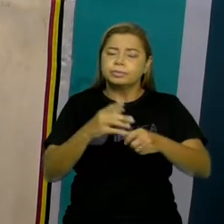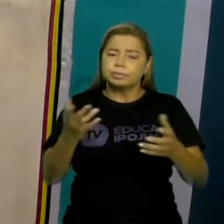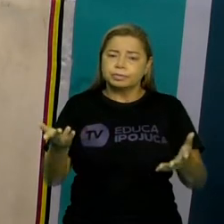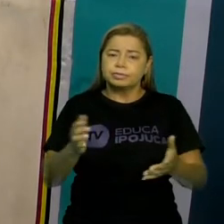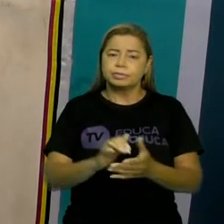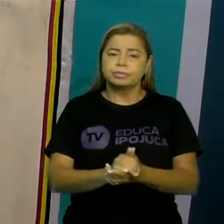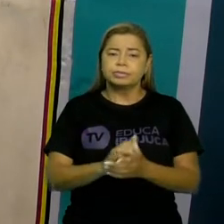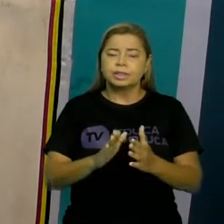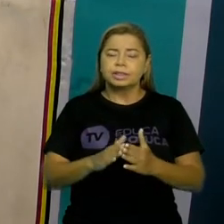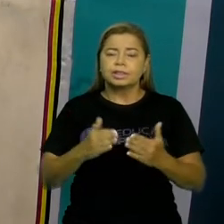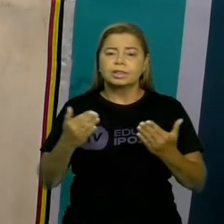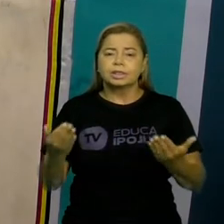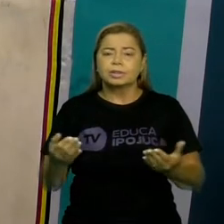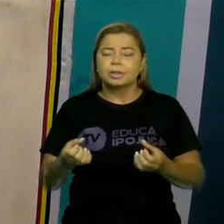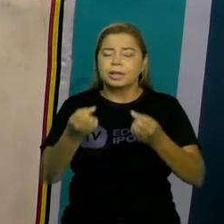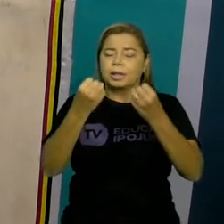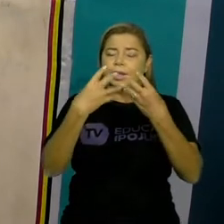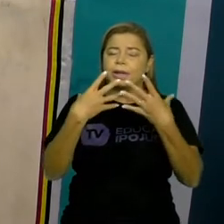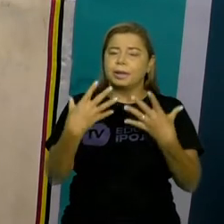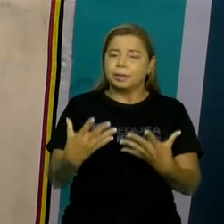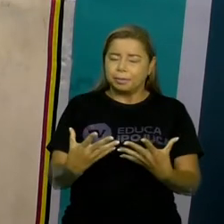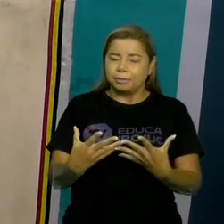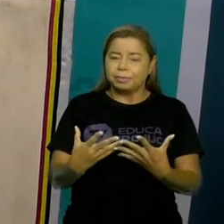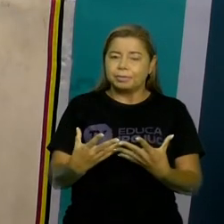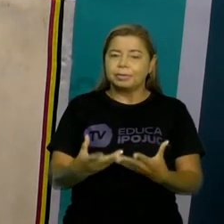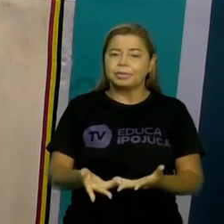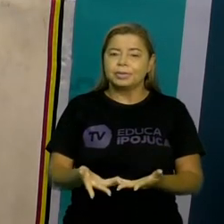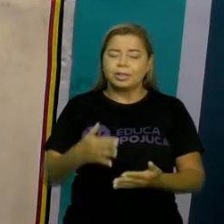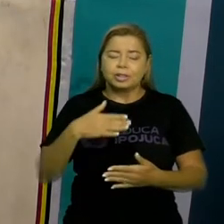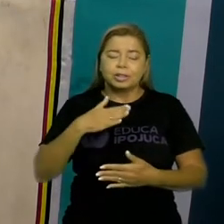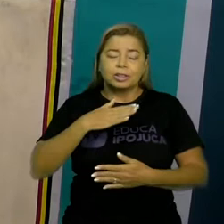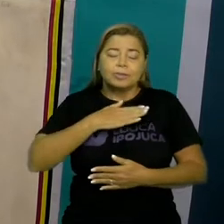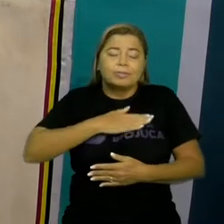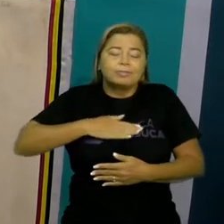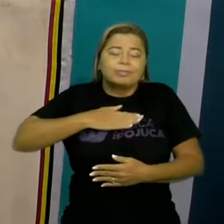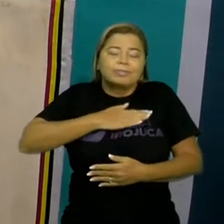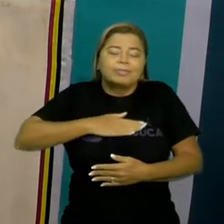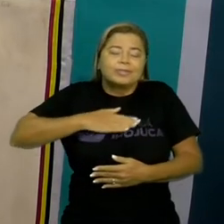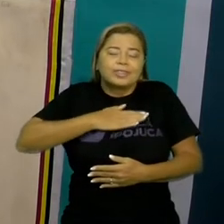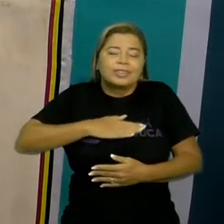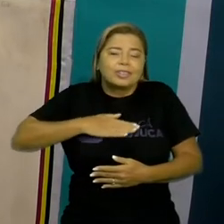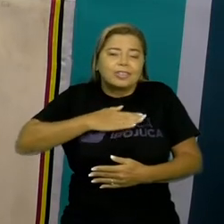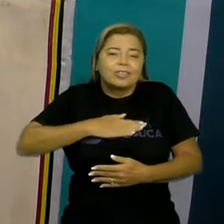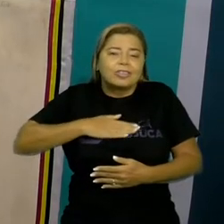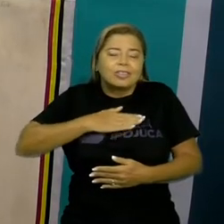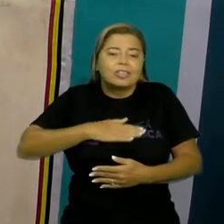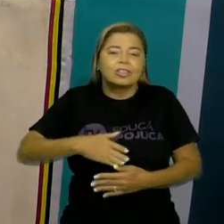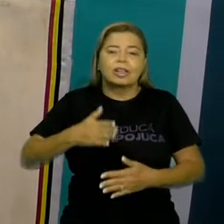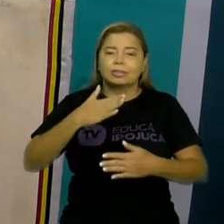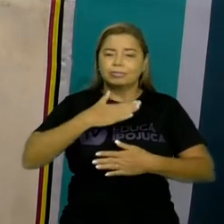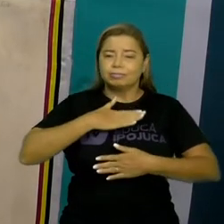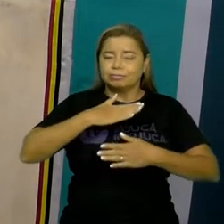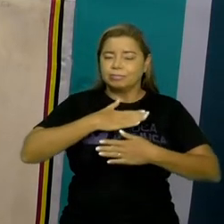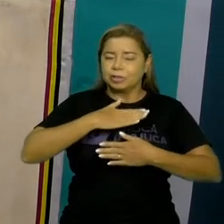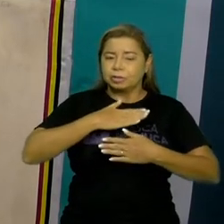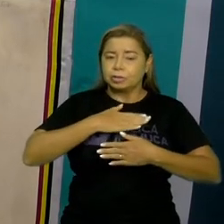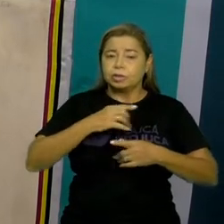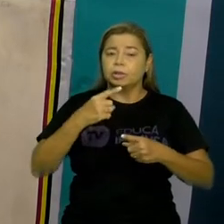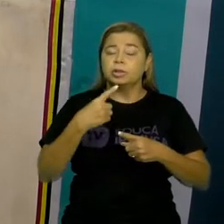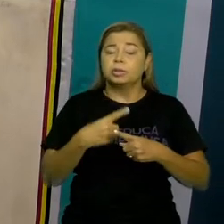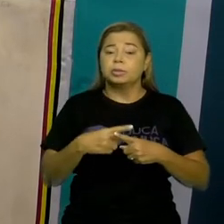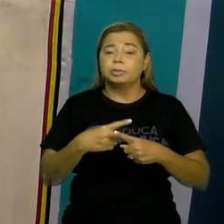A gente gostar de como a gente é, porque foi Papai do Céu que fez a gente assim, com